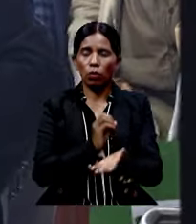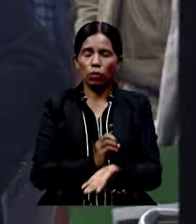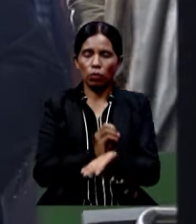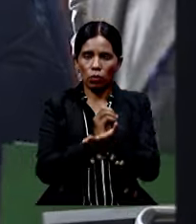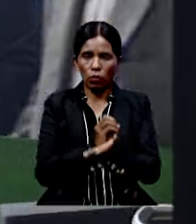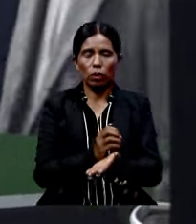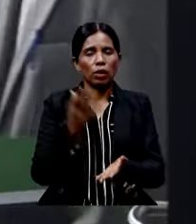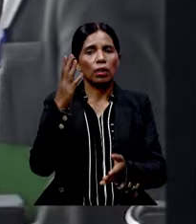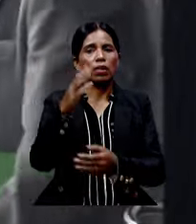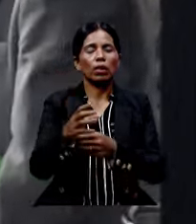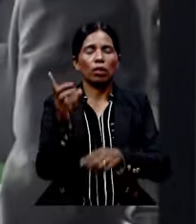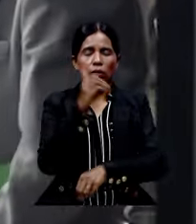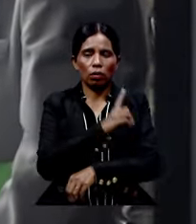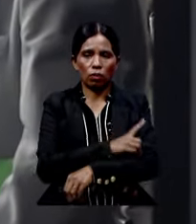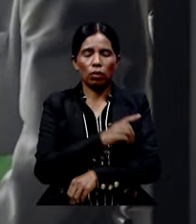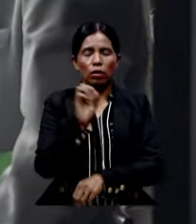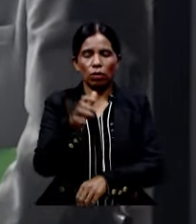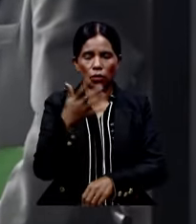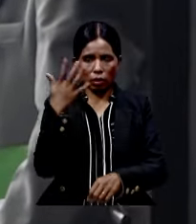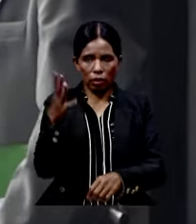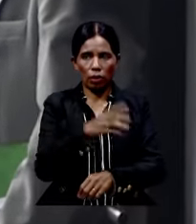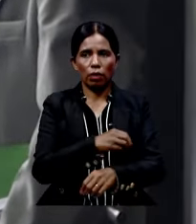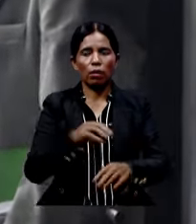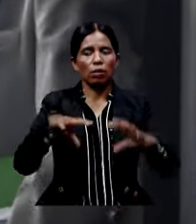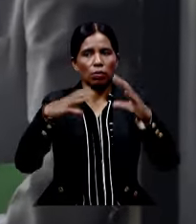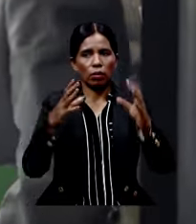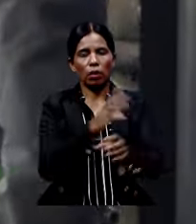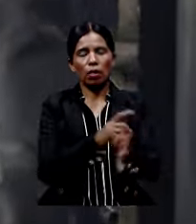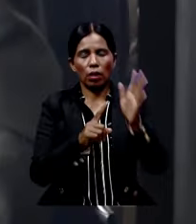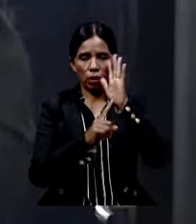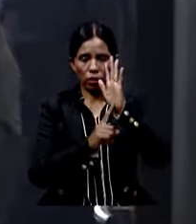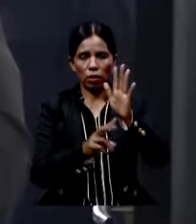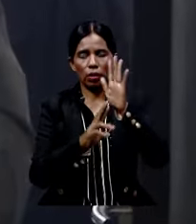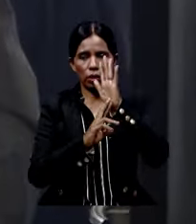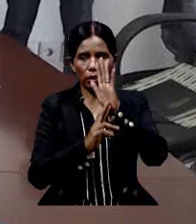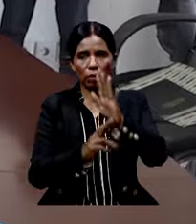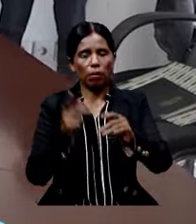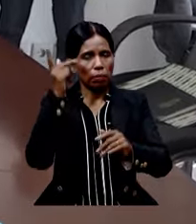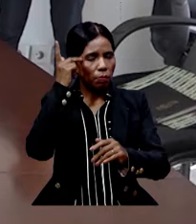Ambeno Raioa, durante Loro Sanu Ressin Lima, no comissão refere a tona relatório, né, para